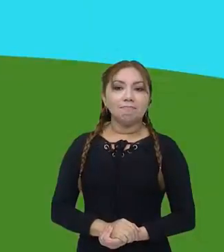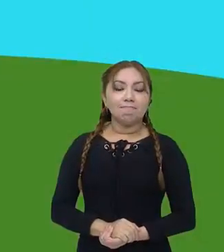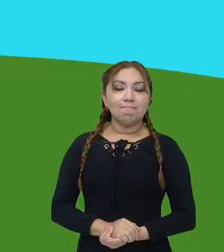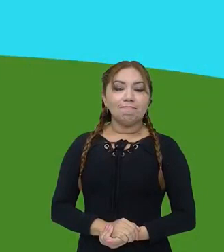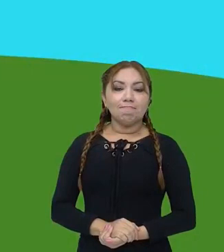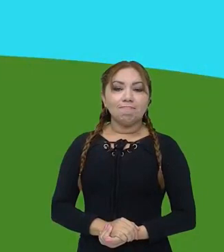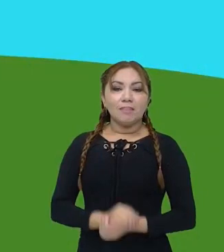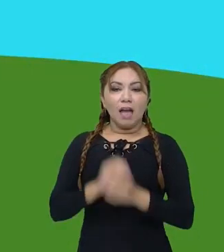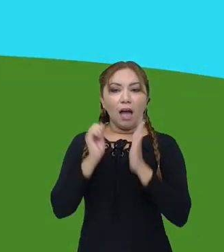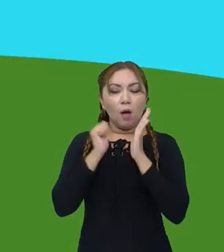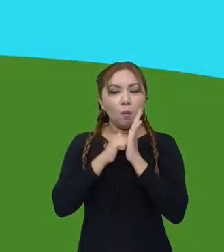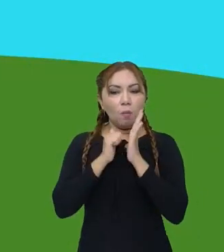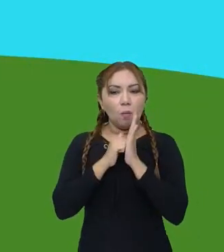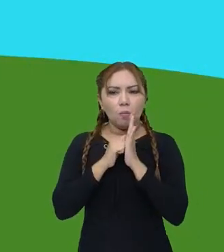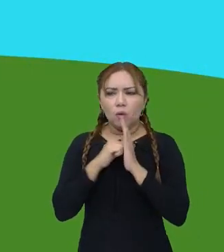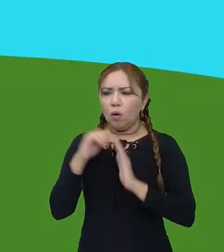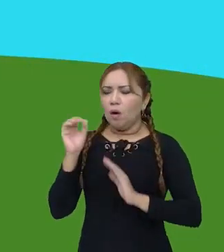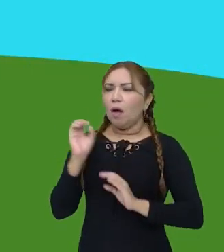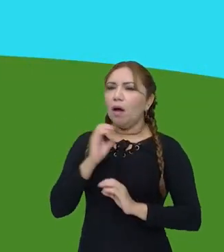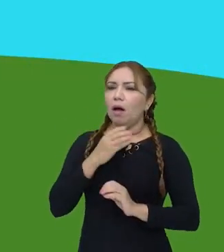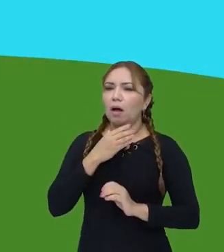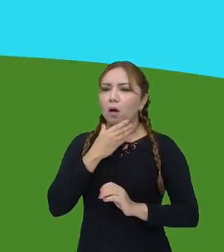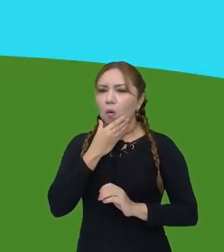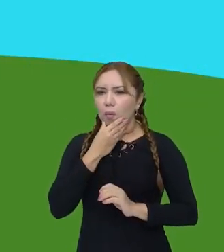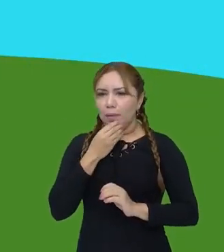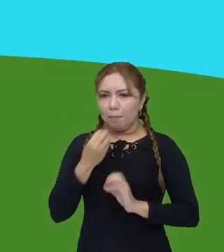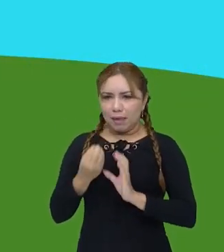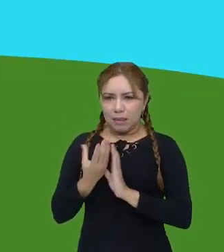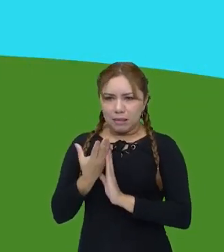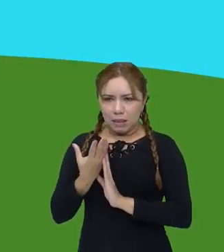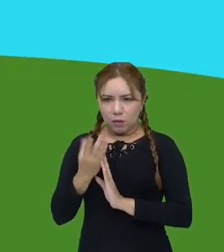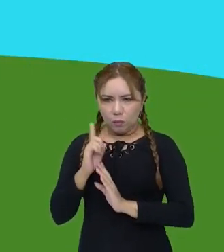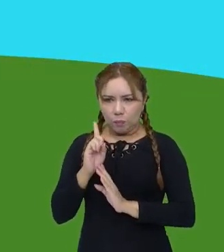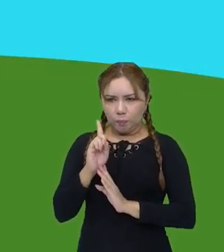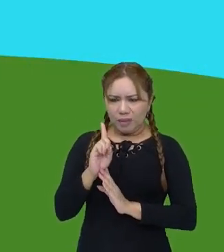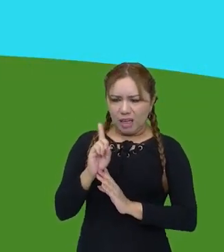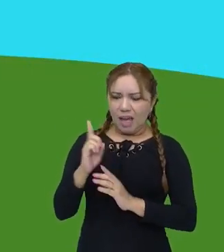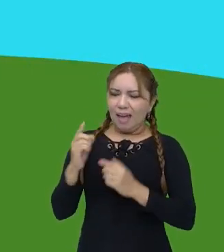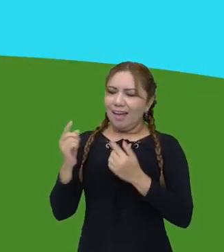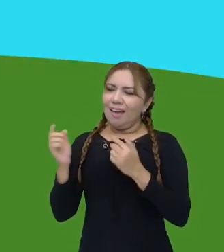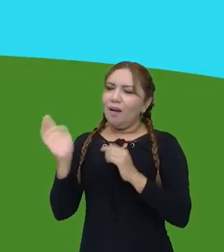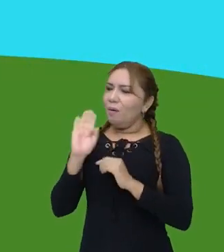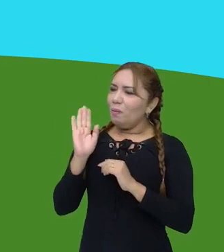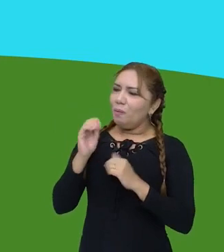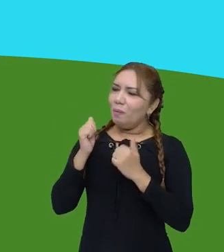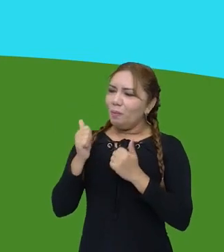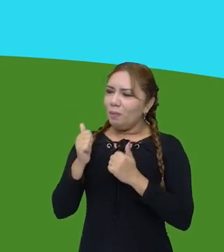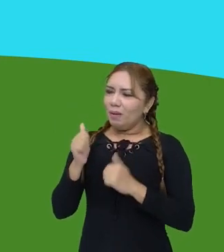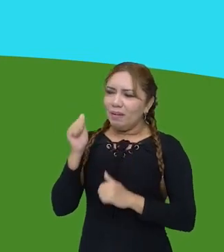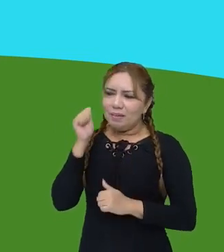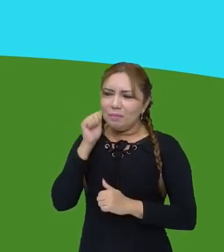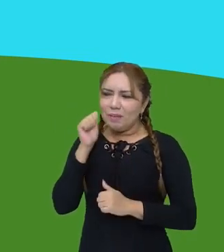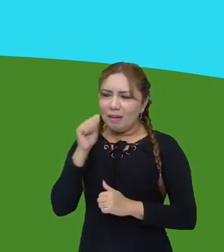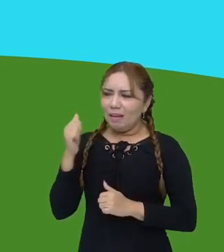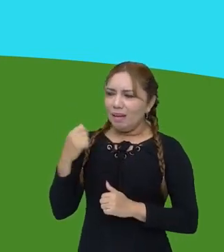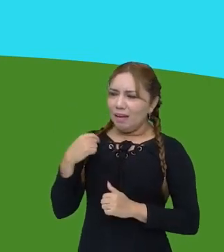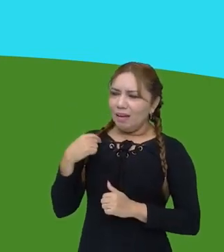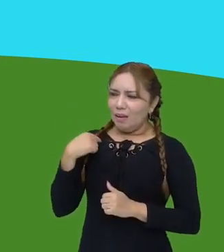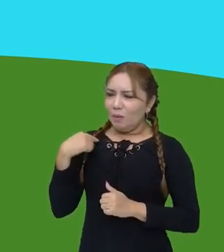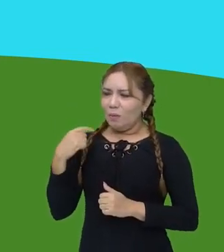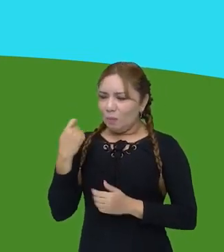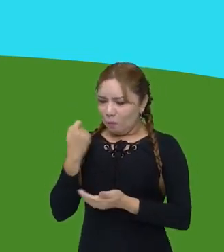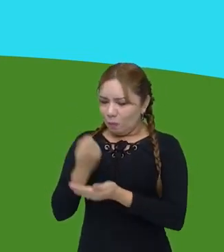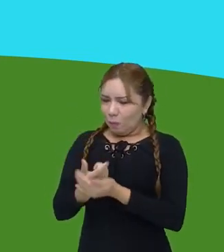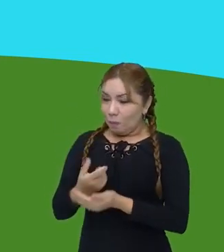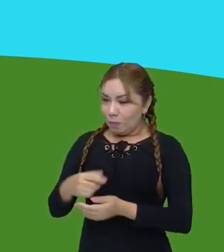Ou de casa, eu compro joias, compro também muito anel,